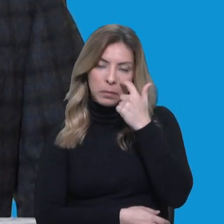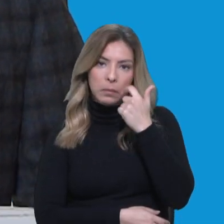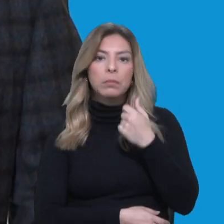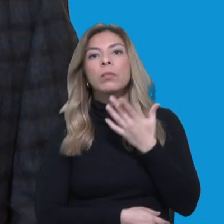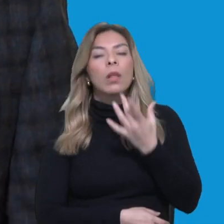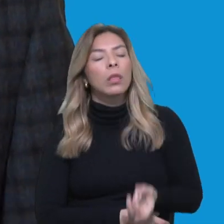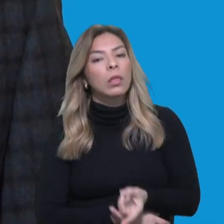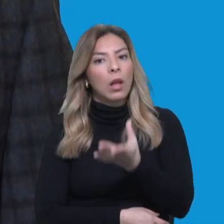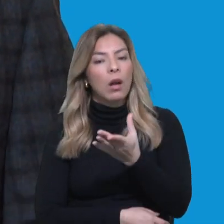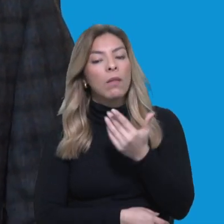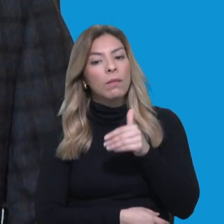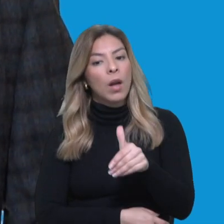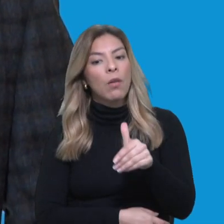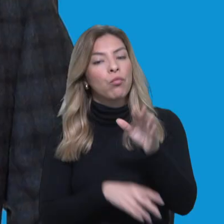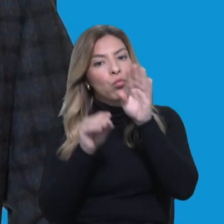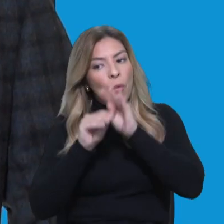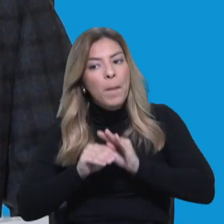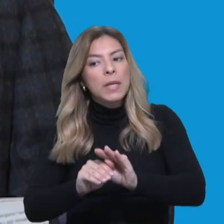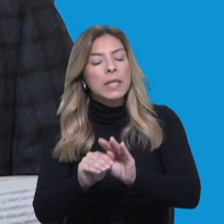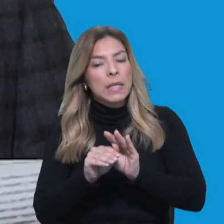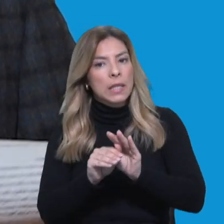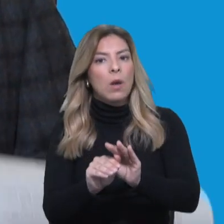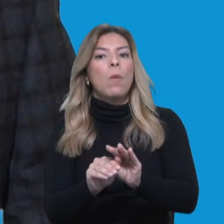da formação